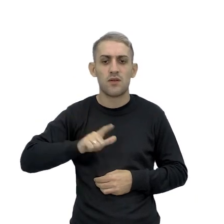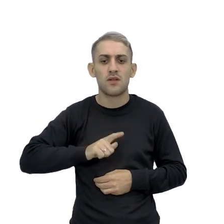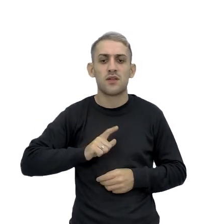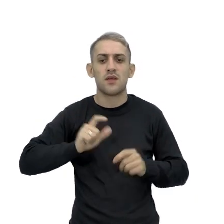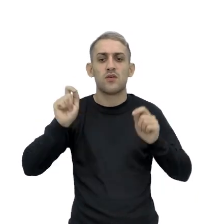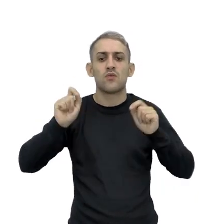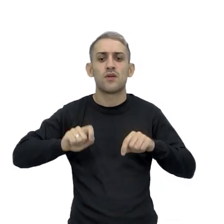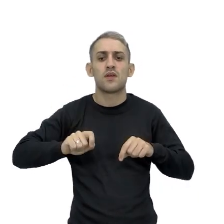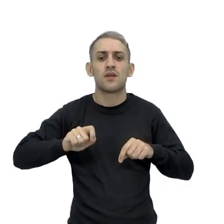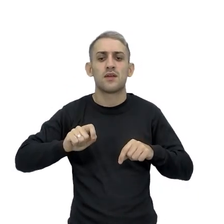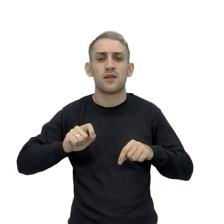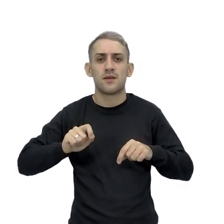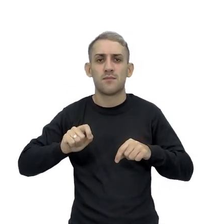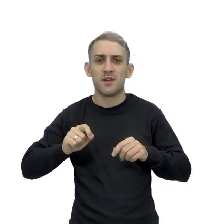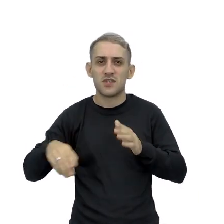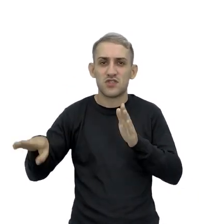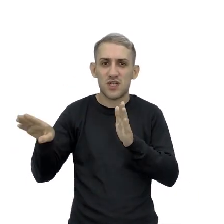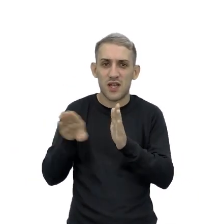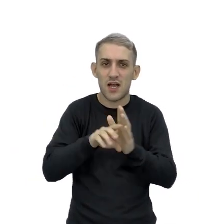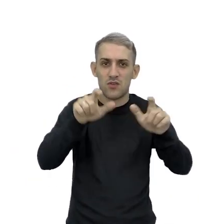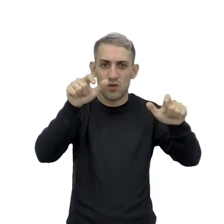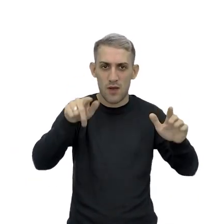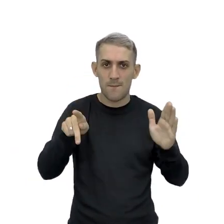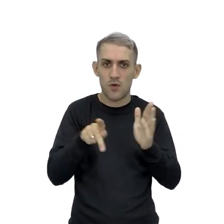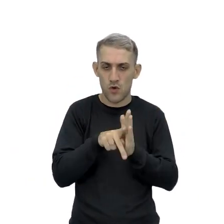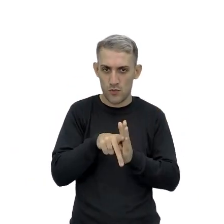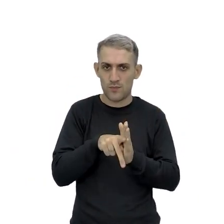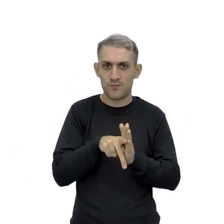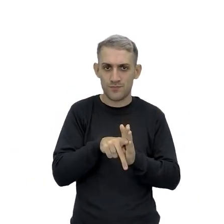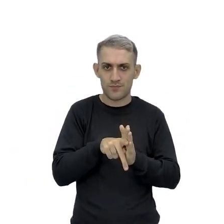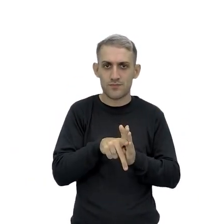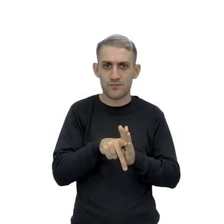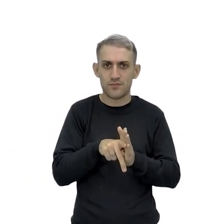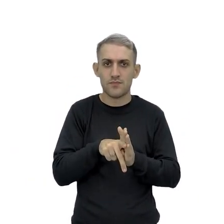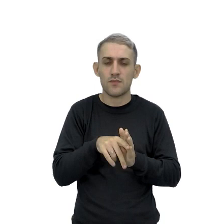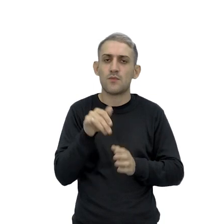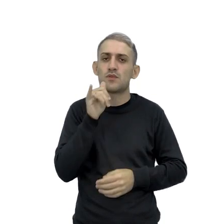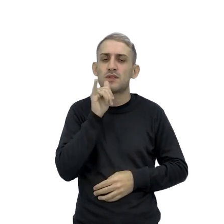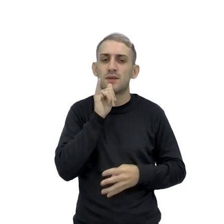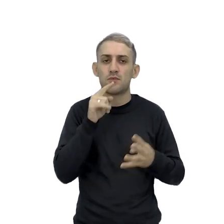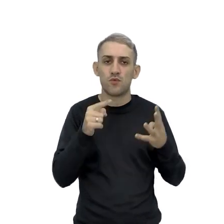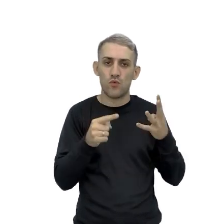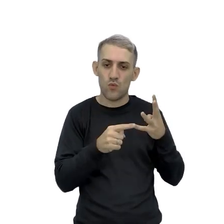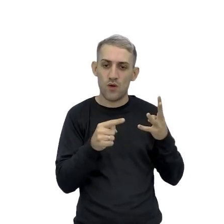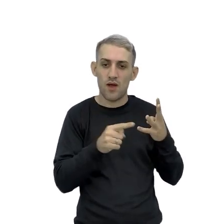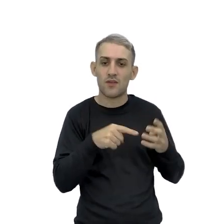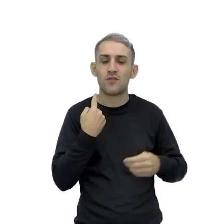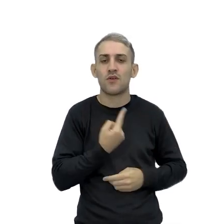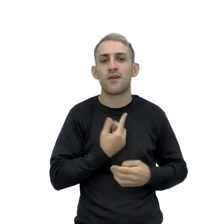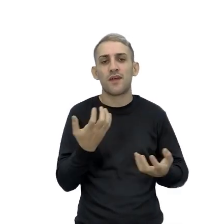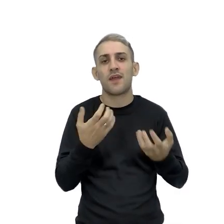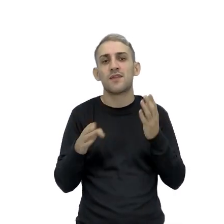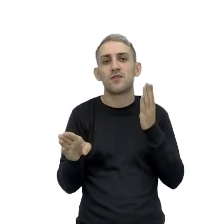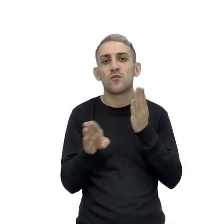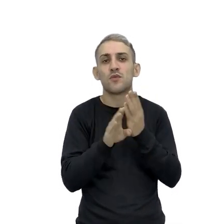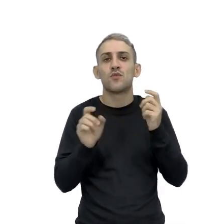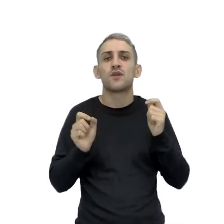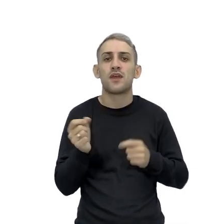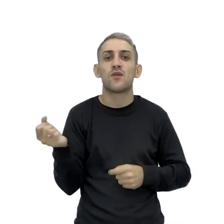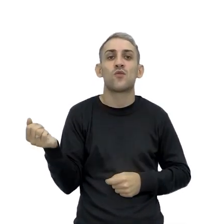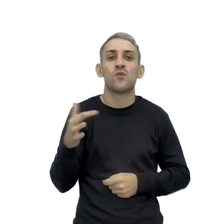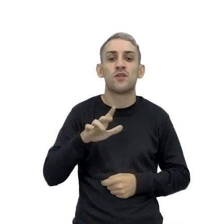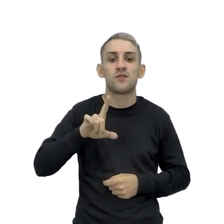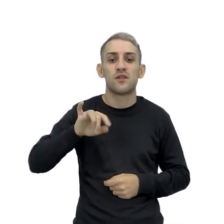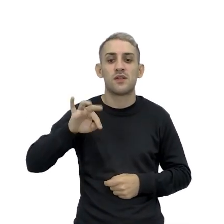necessário para chegar ao destino que o Walter programou. Enquanto que no exemplo 4, a gente quer descobrir o quê? Quantos litros